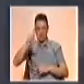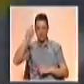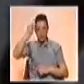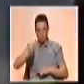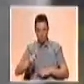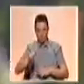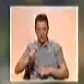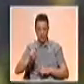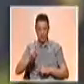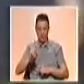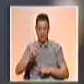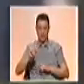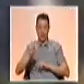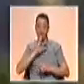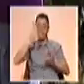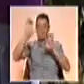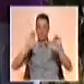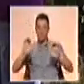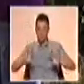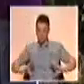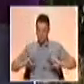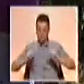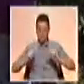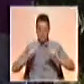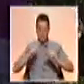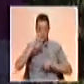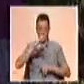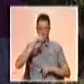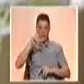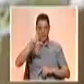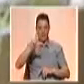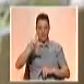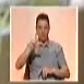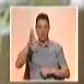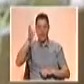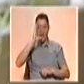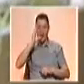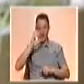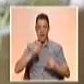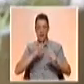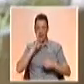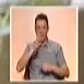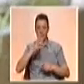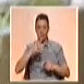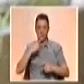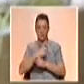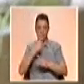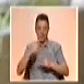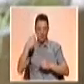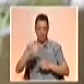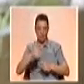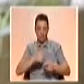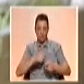dia. Nos países em vias de desenvolvimento, a média é de 40 litros. E nos campos refugiados, estima-se